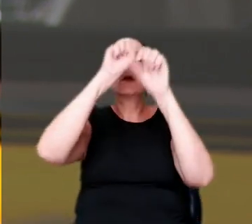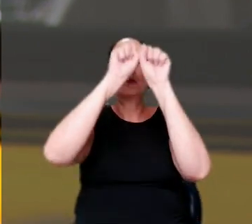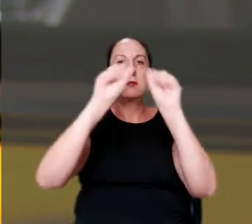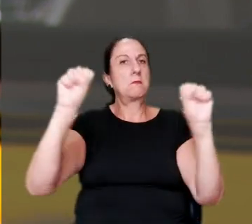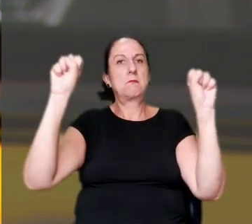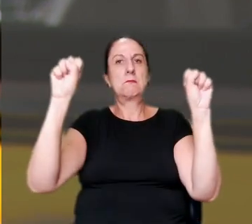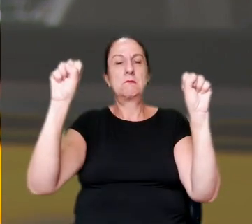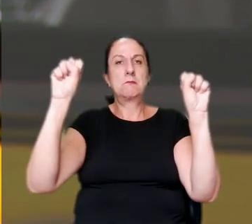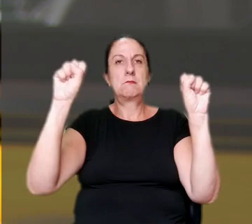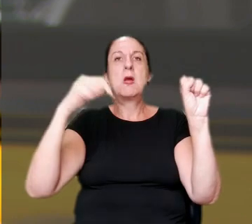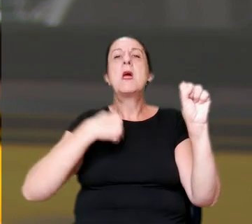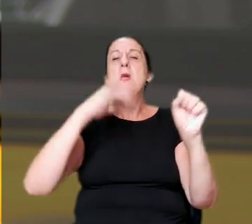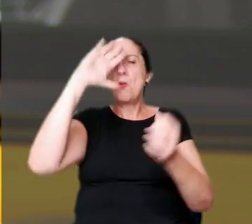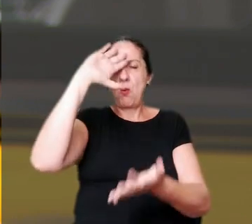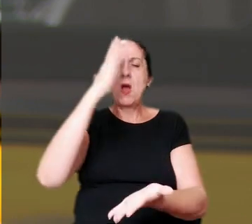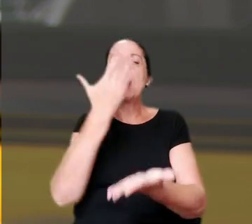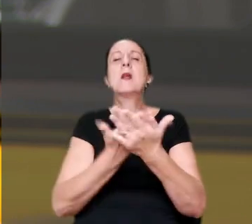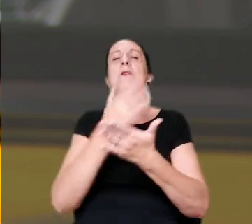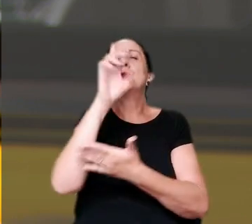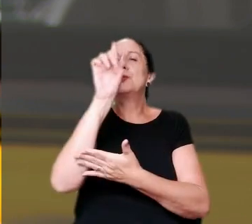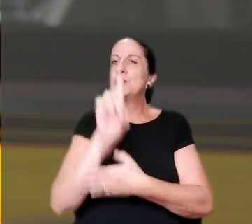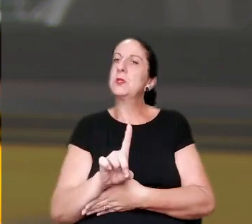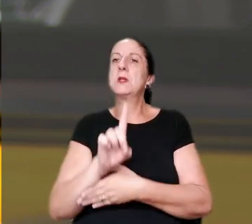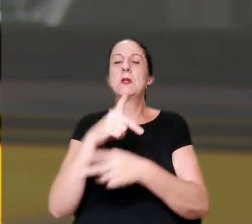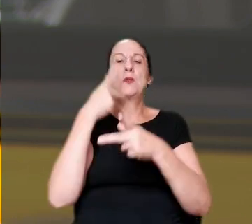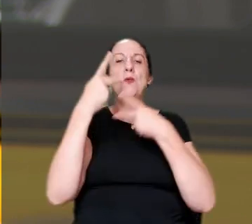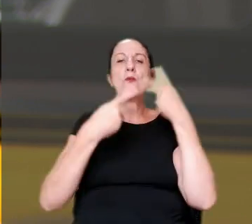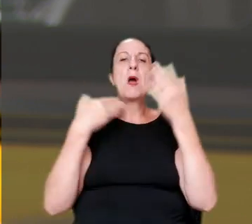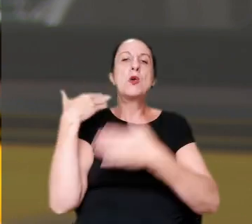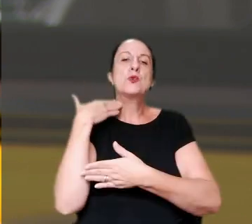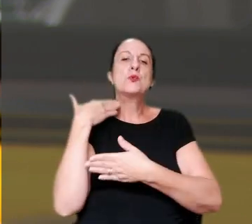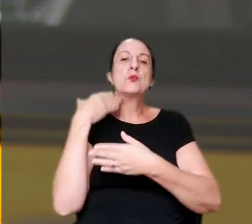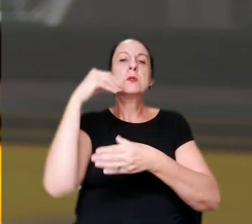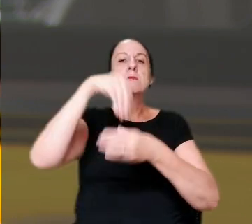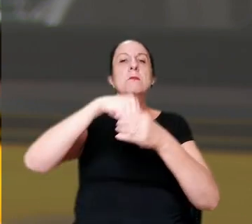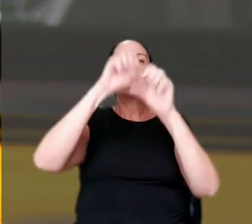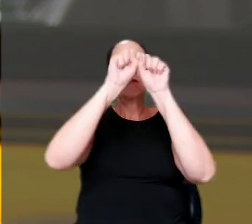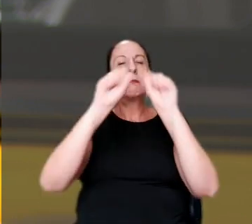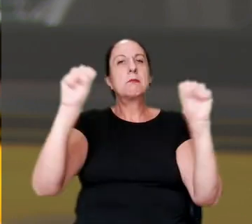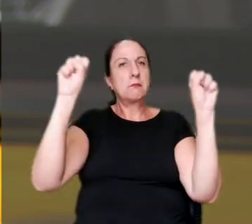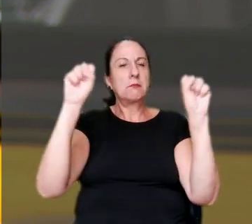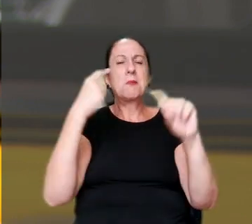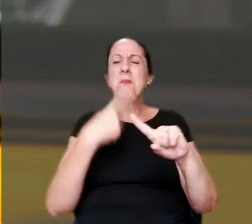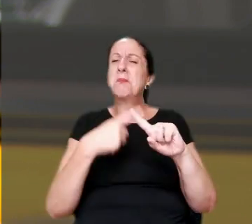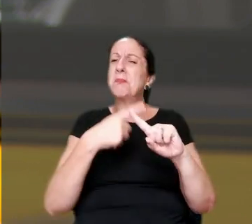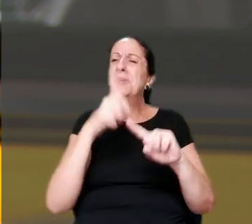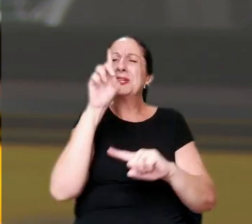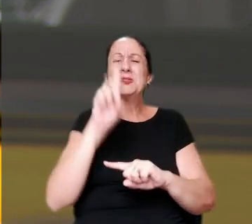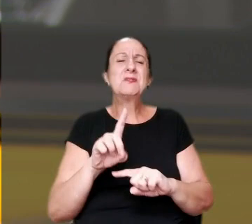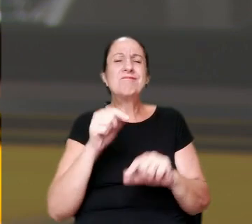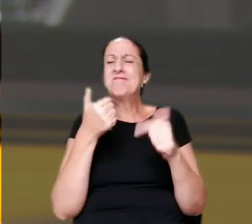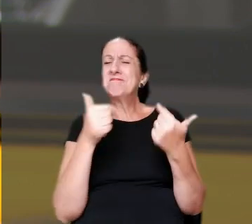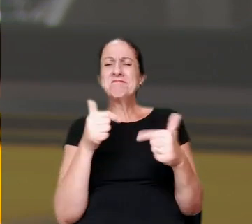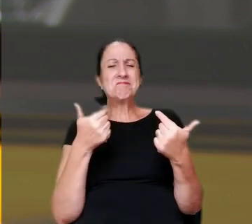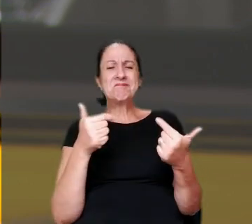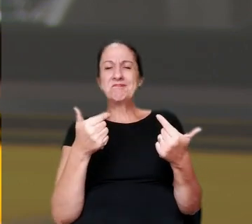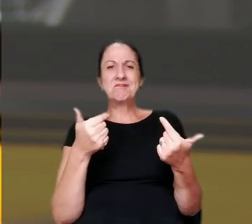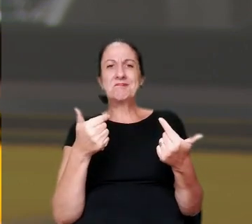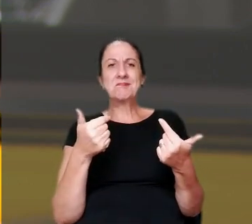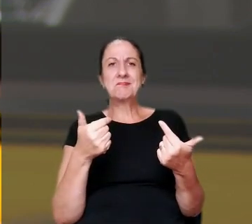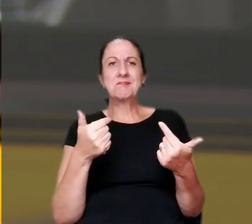tribunais. Eu creio no direito interpretado pelos tribunais. porque o direito seria